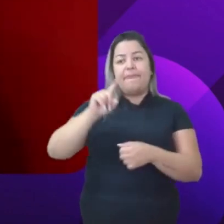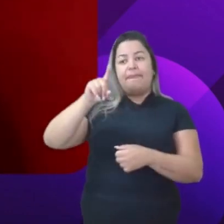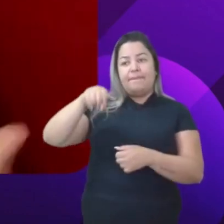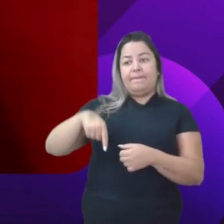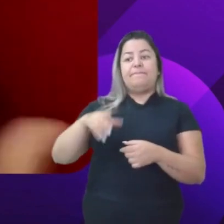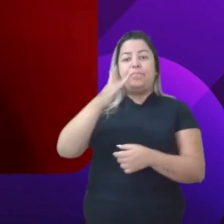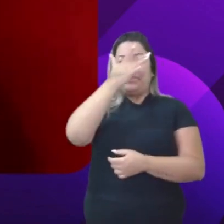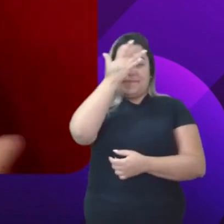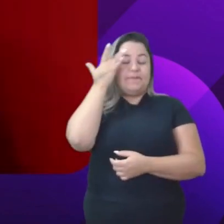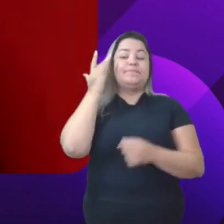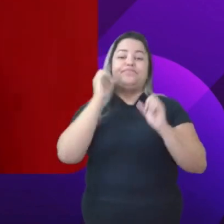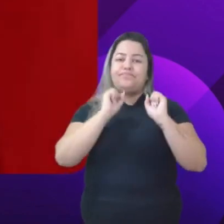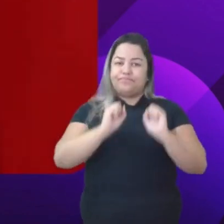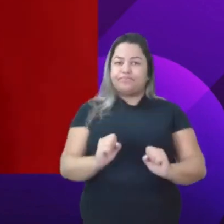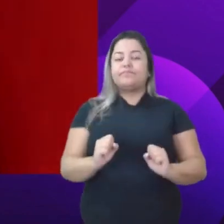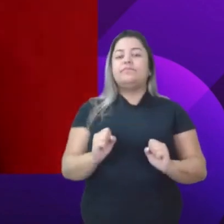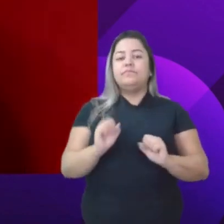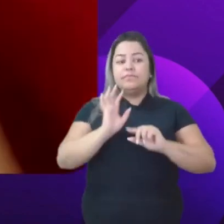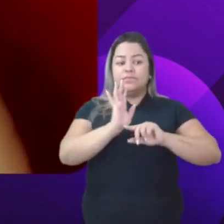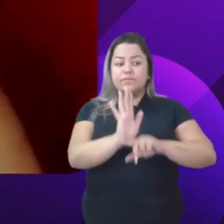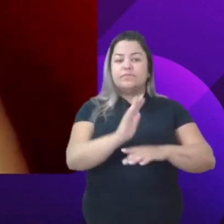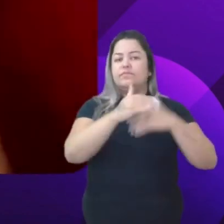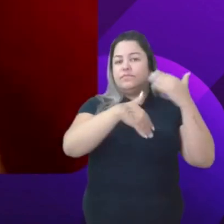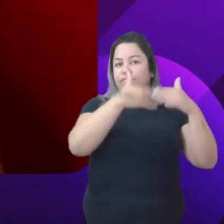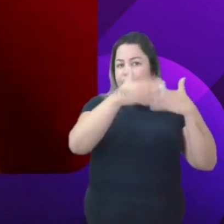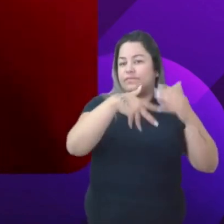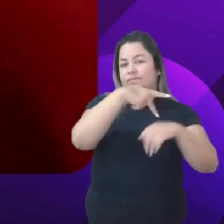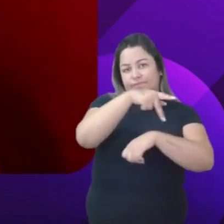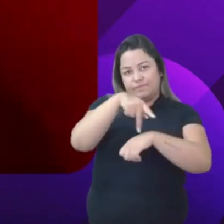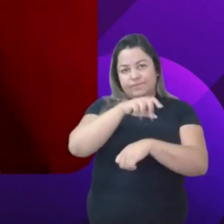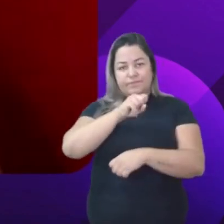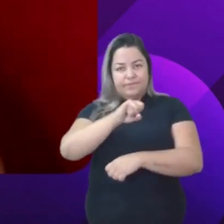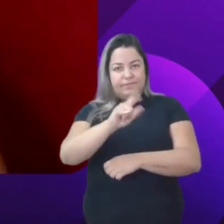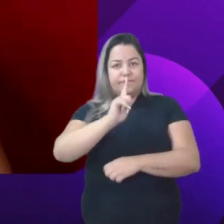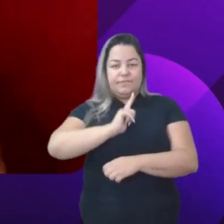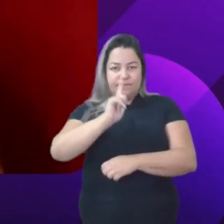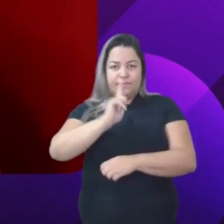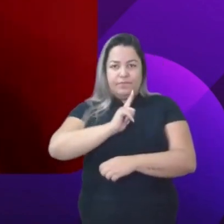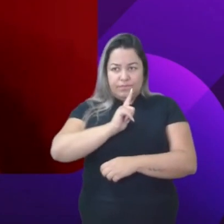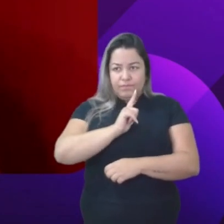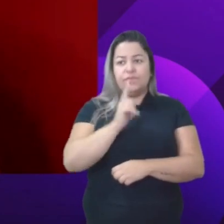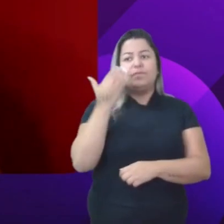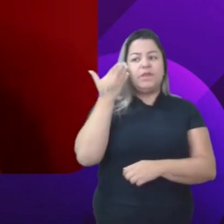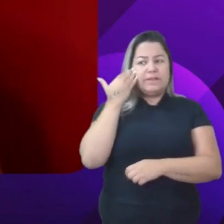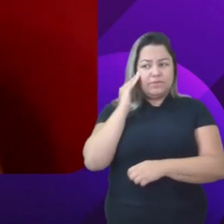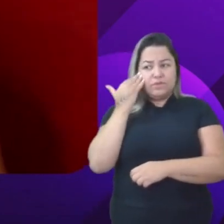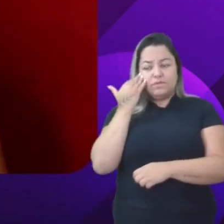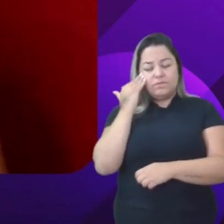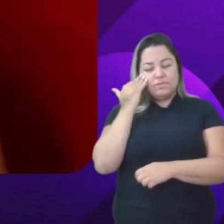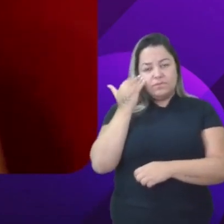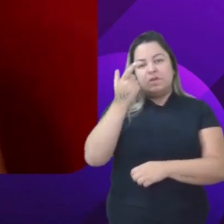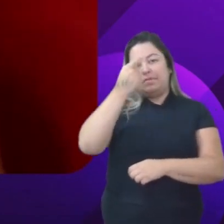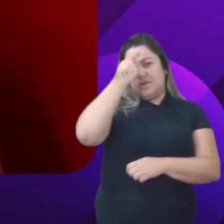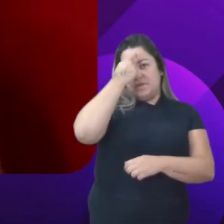serem pessoas que possam ajudar no desenvolvimento do país. Se você tem isso muito bem desenhado na sua cabeça, você